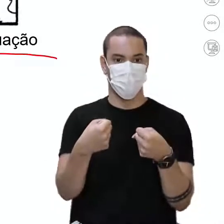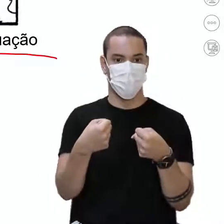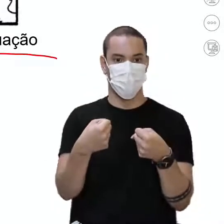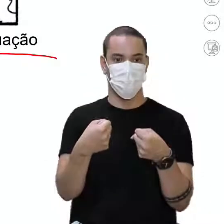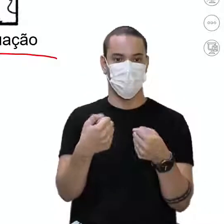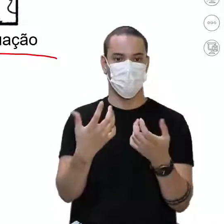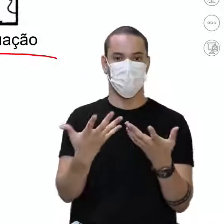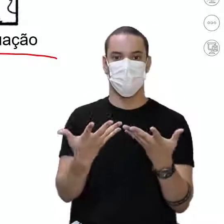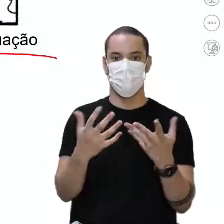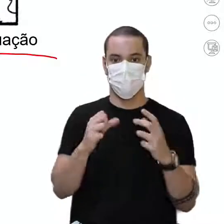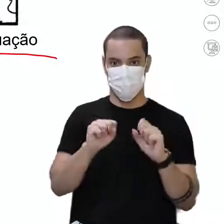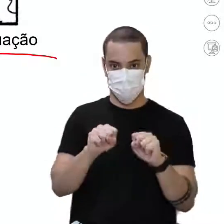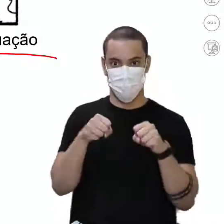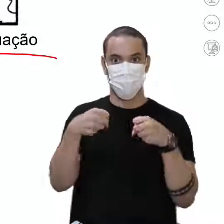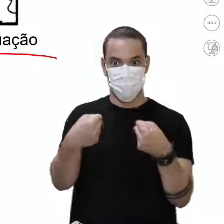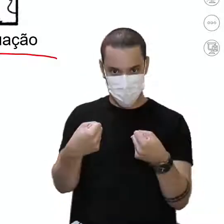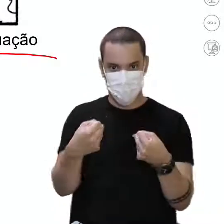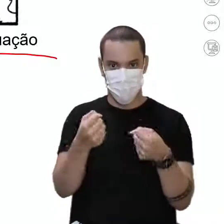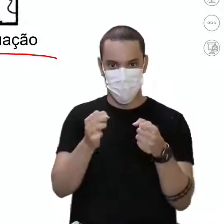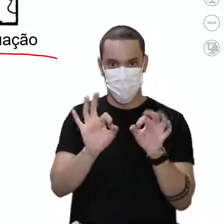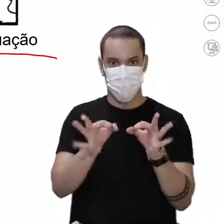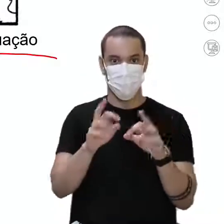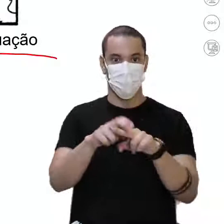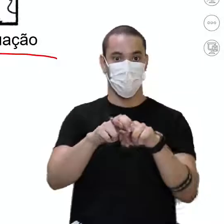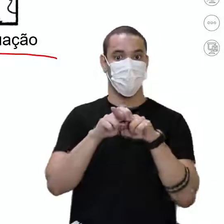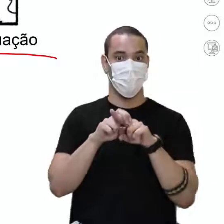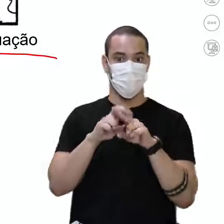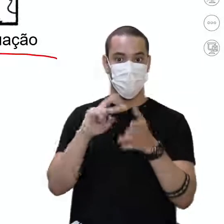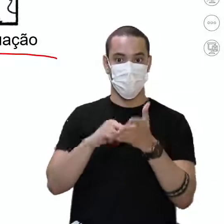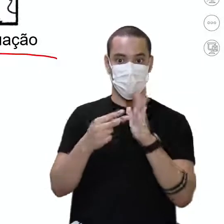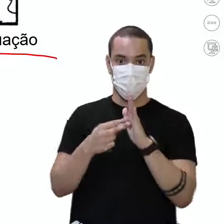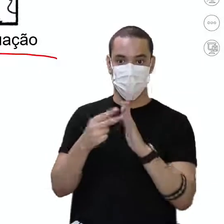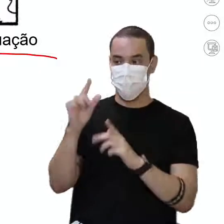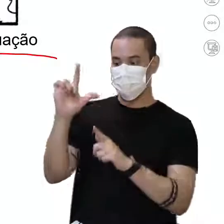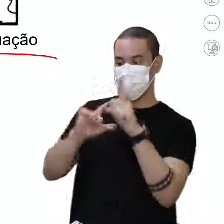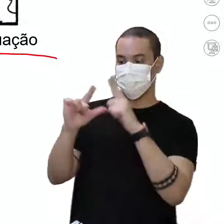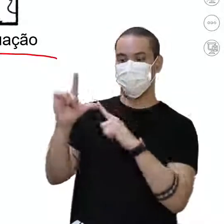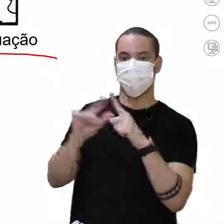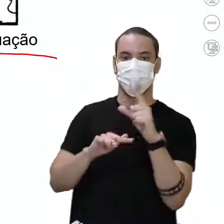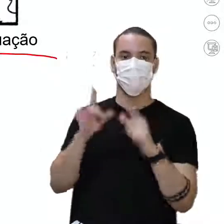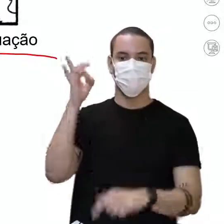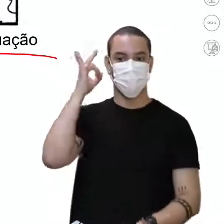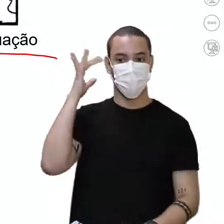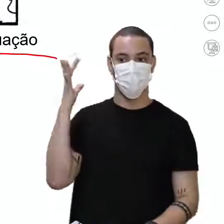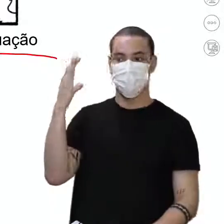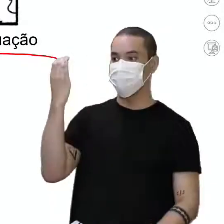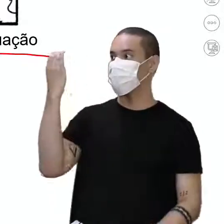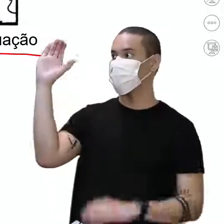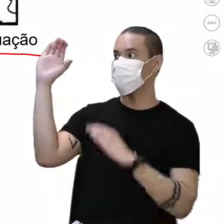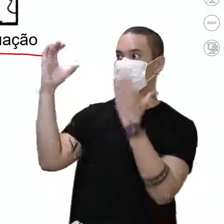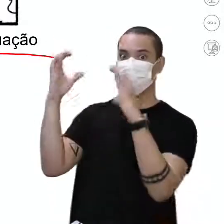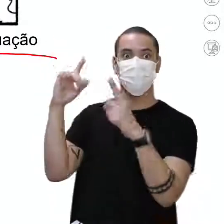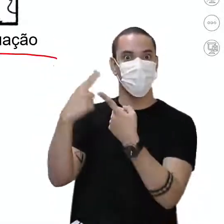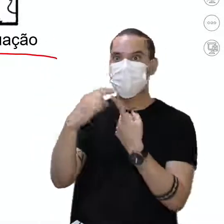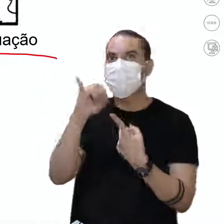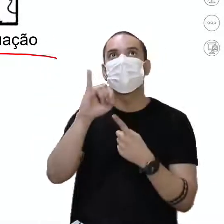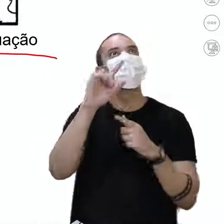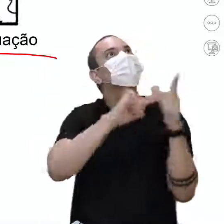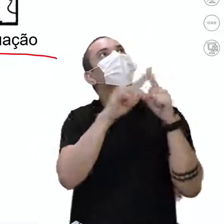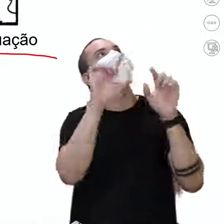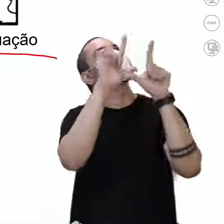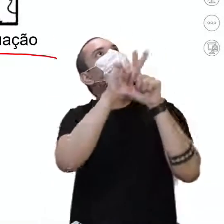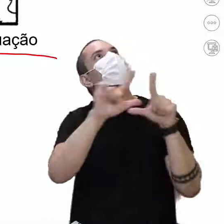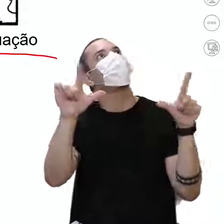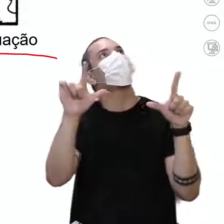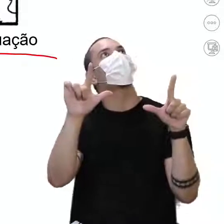Os reforços. E aí ele colocou essa estrela de propósito, porque se não tivesse estrela,